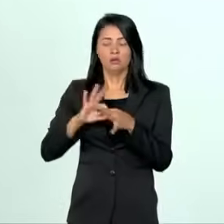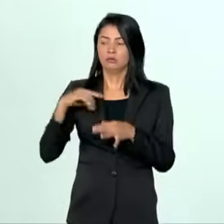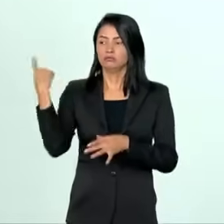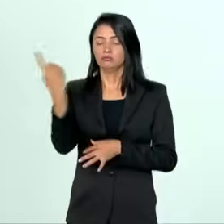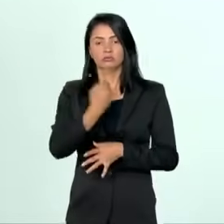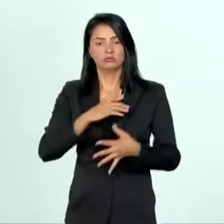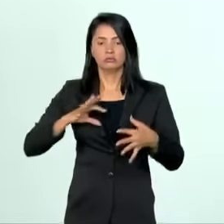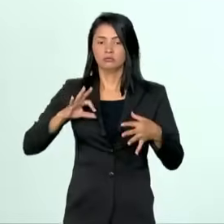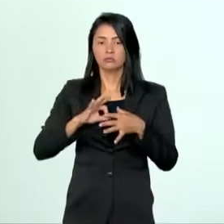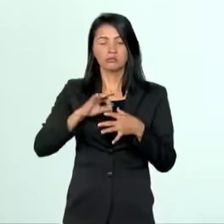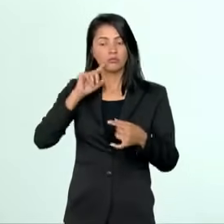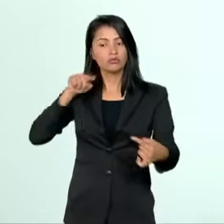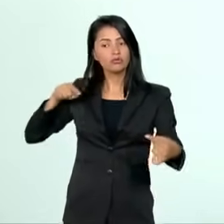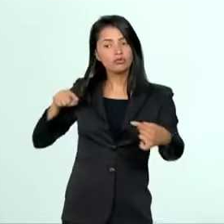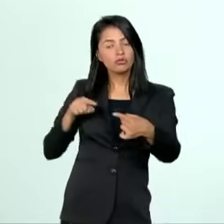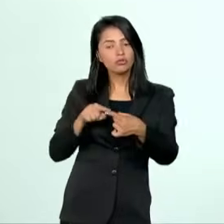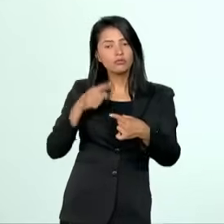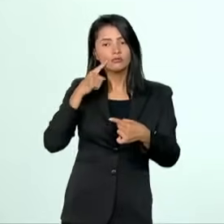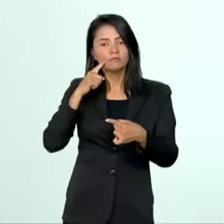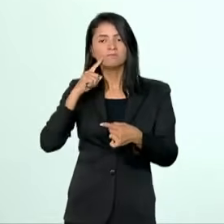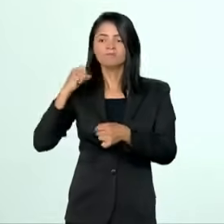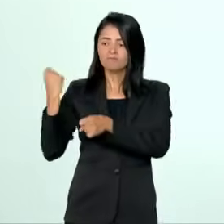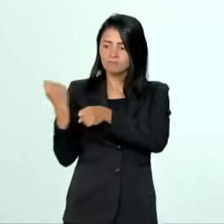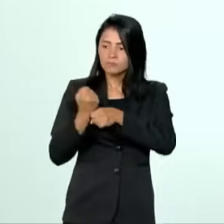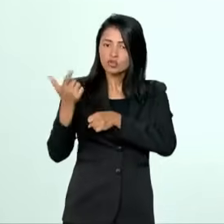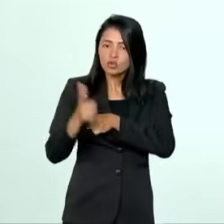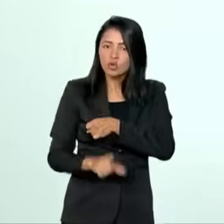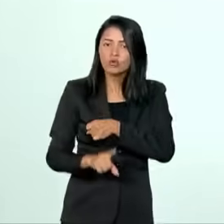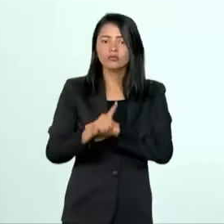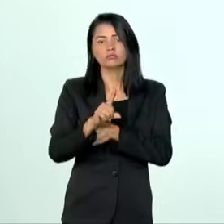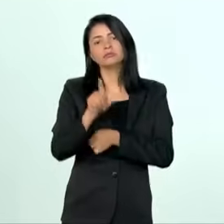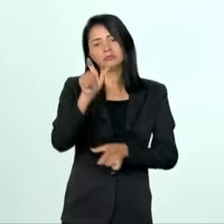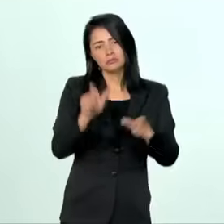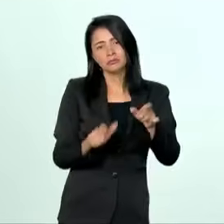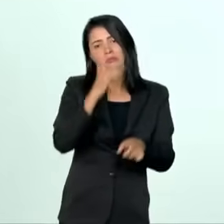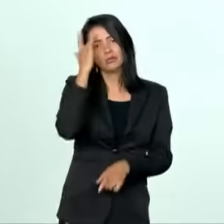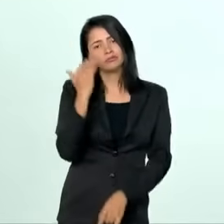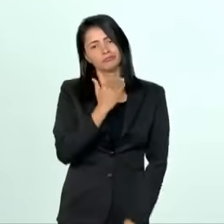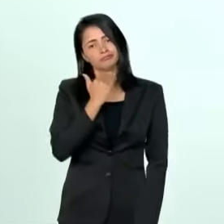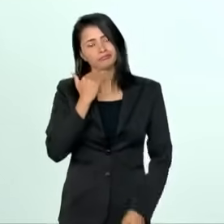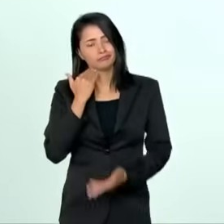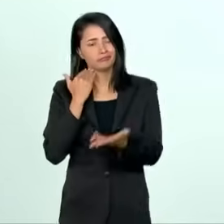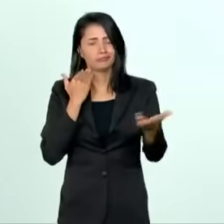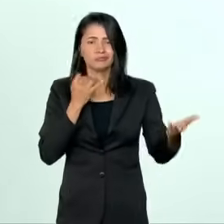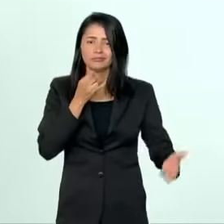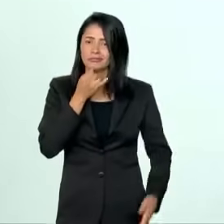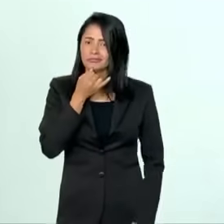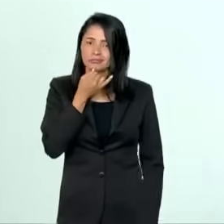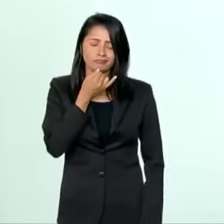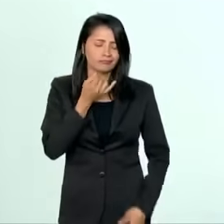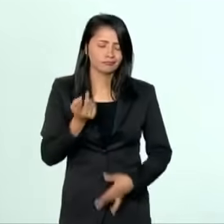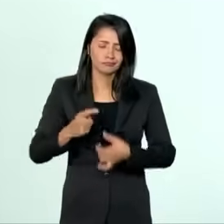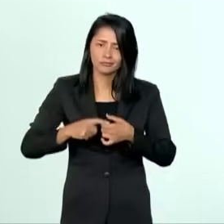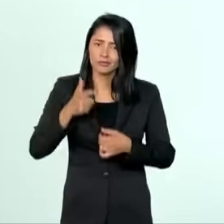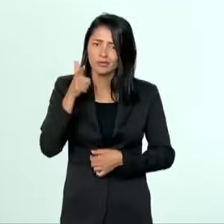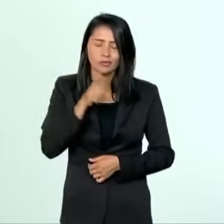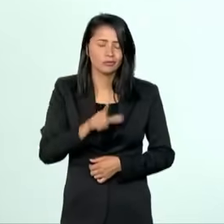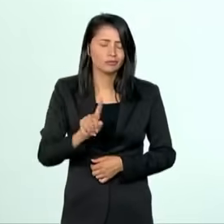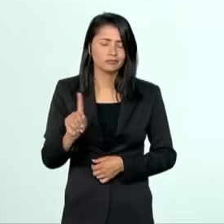de reconstrução. As vidas perdidas, infelizmente, não serão